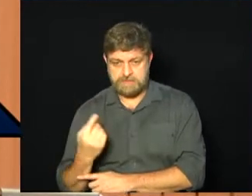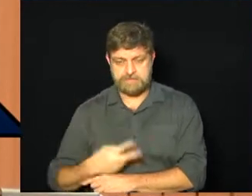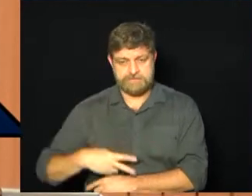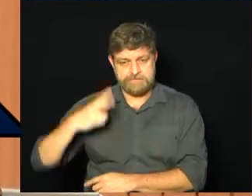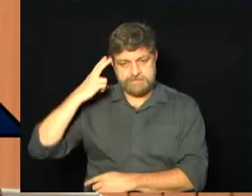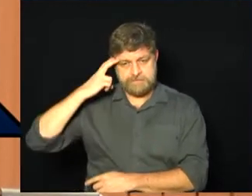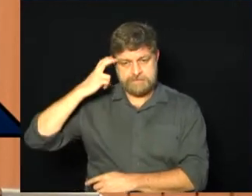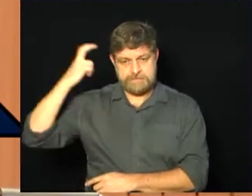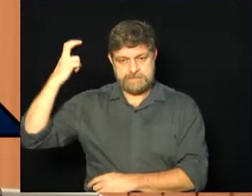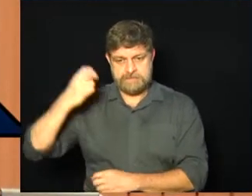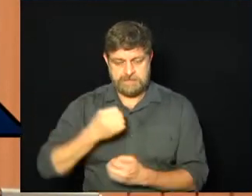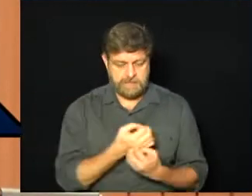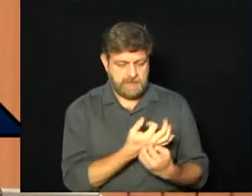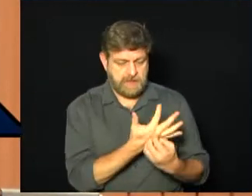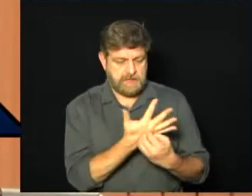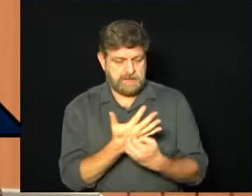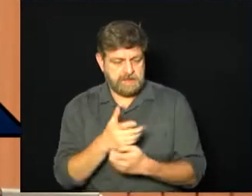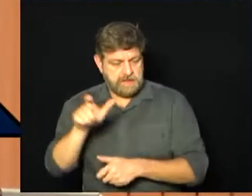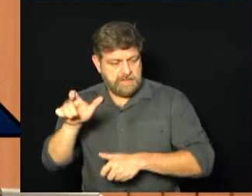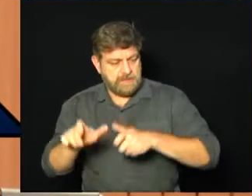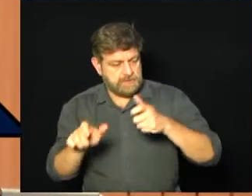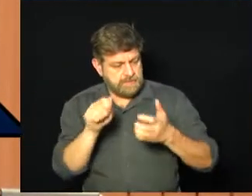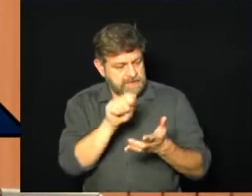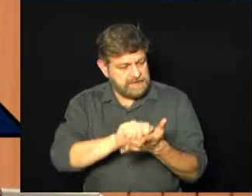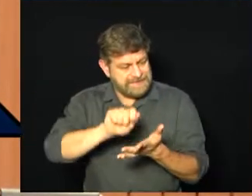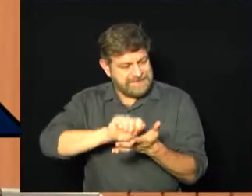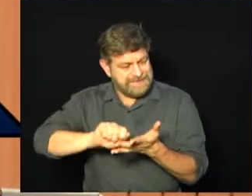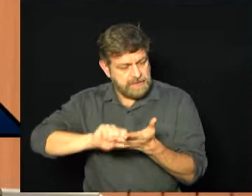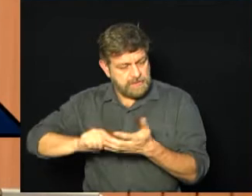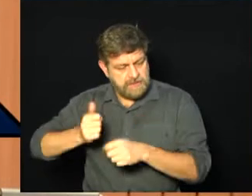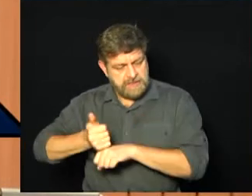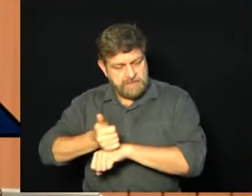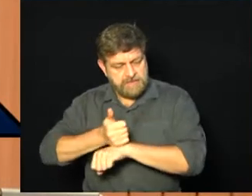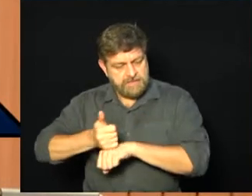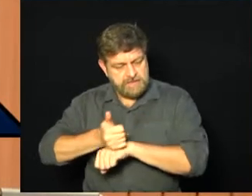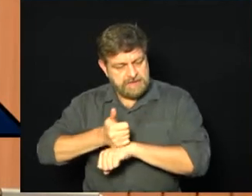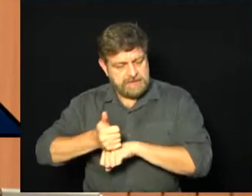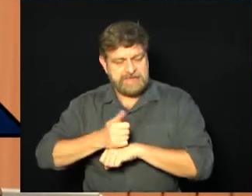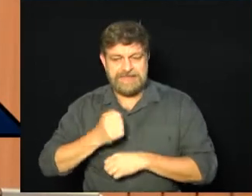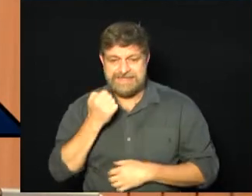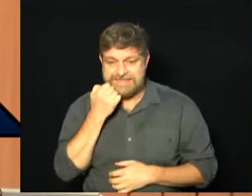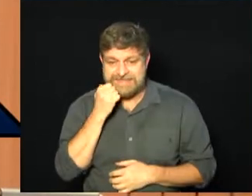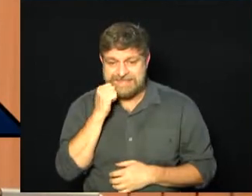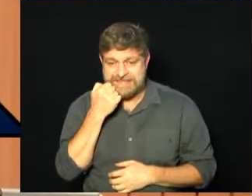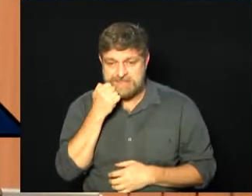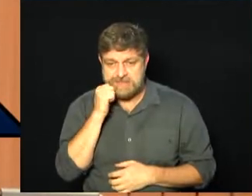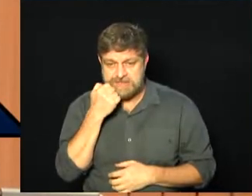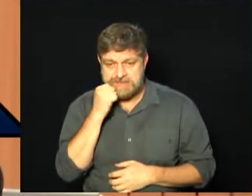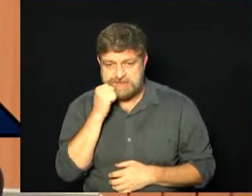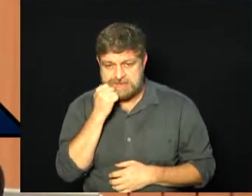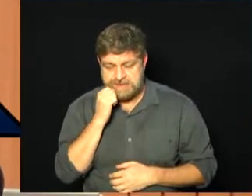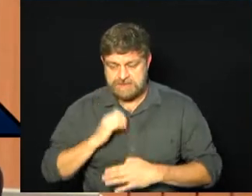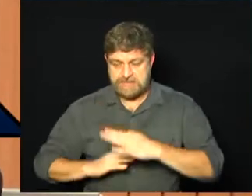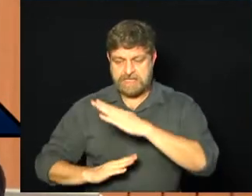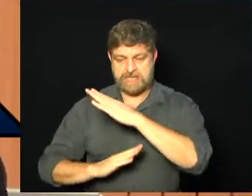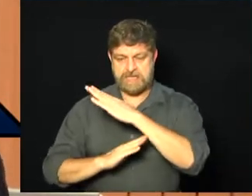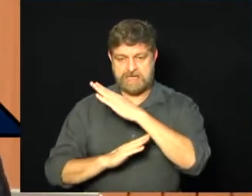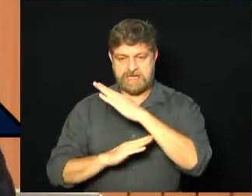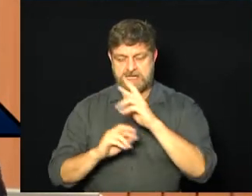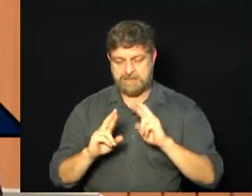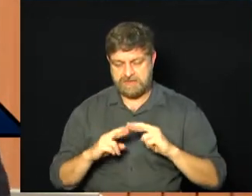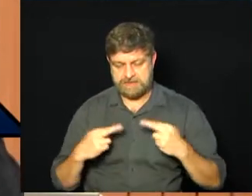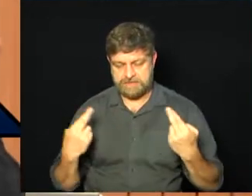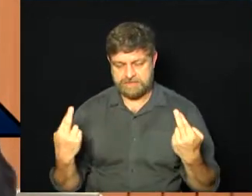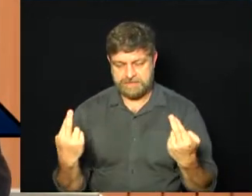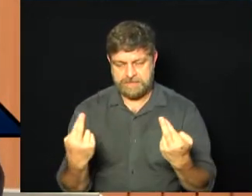Intelectuais, artistas, escritores, né, cientistas reunidos hoje na Câmara Municipal de Campinas, para